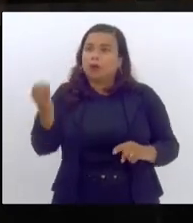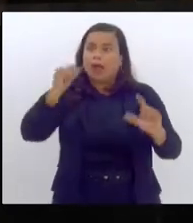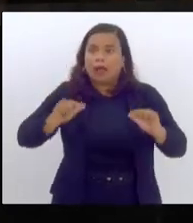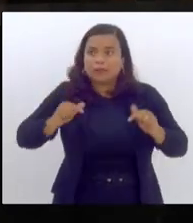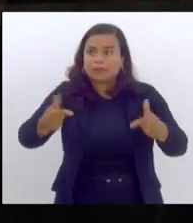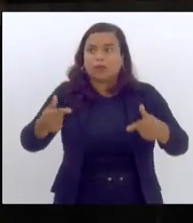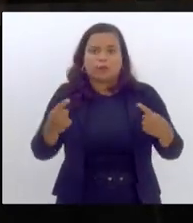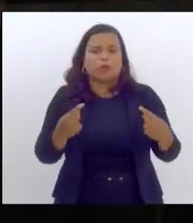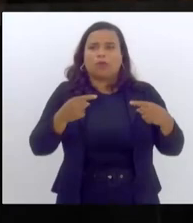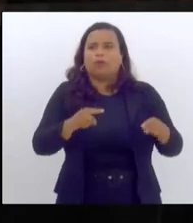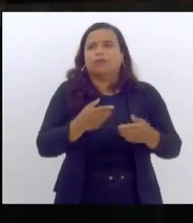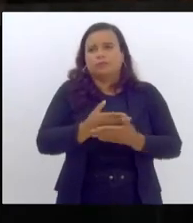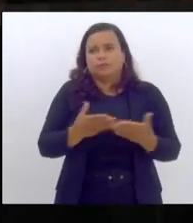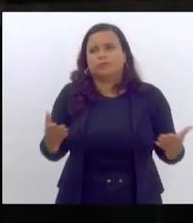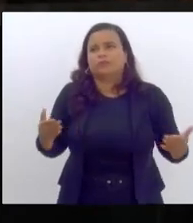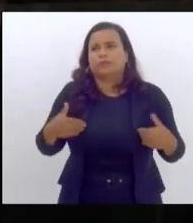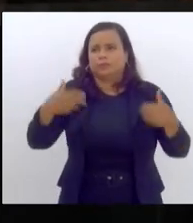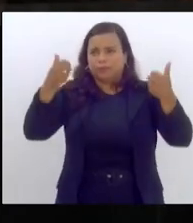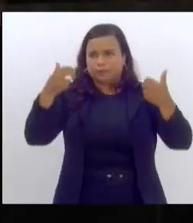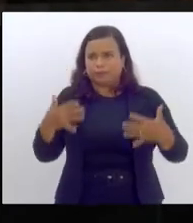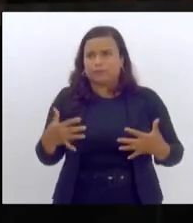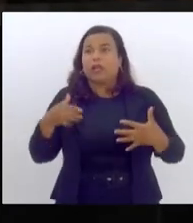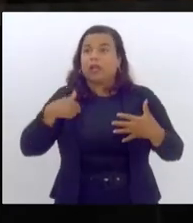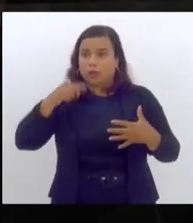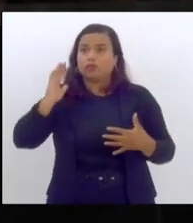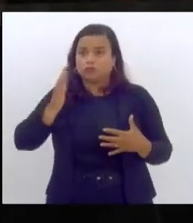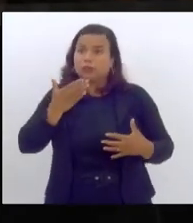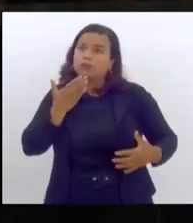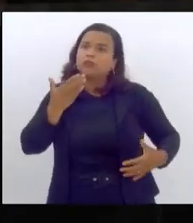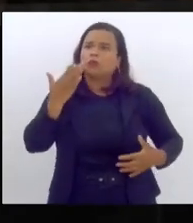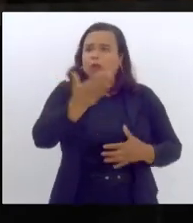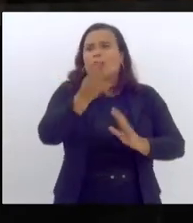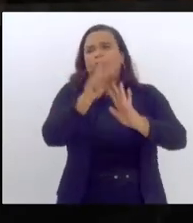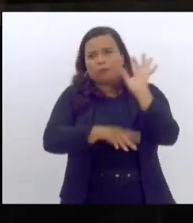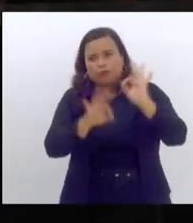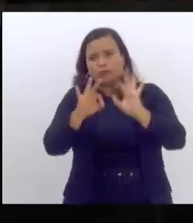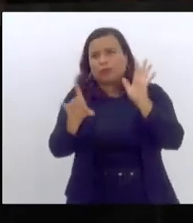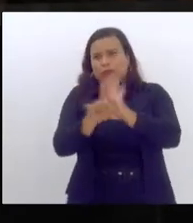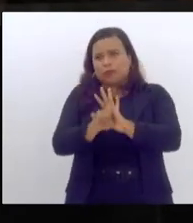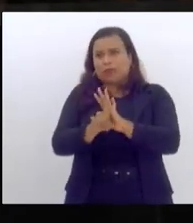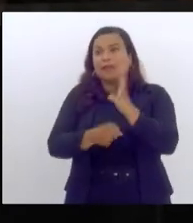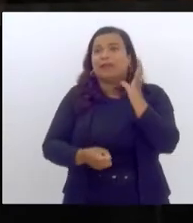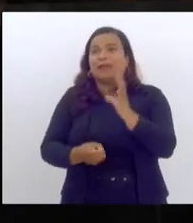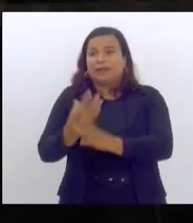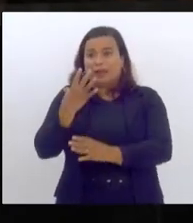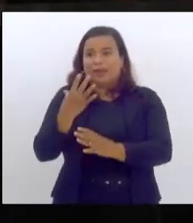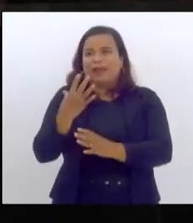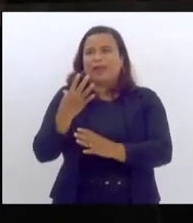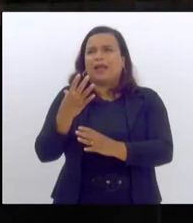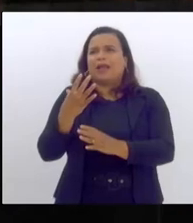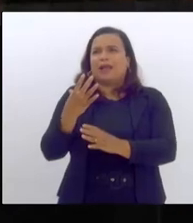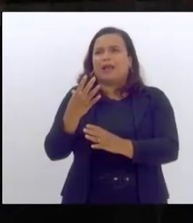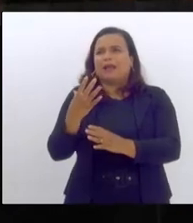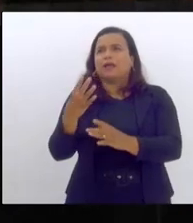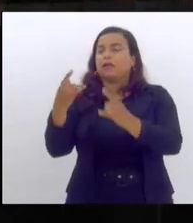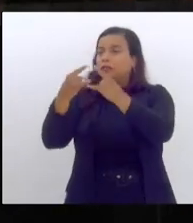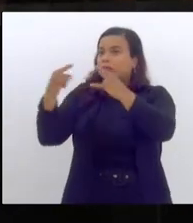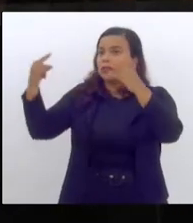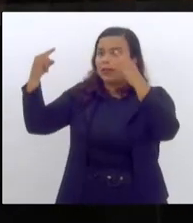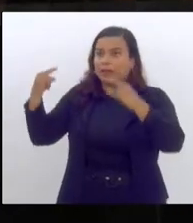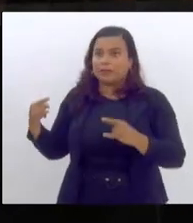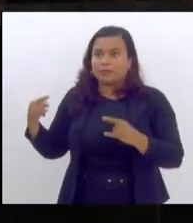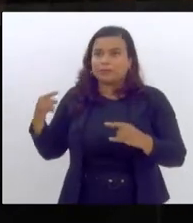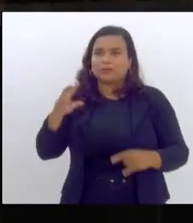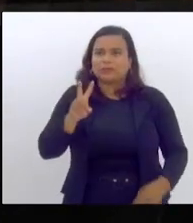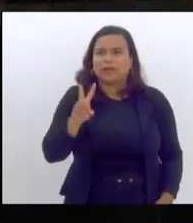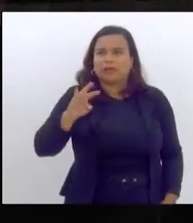já entrei, senhora presidenta, com um projeto de lei criando a Tenda Violeta, que é exatamente um